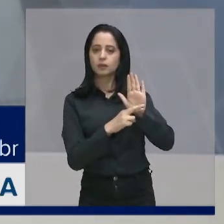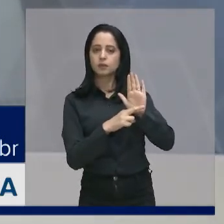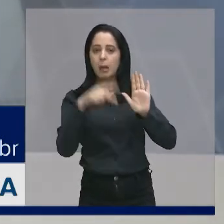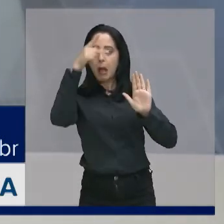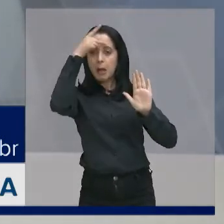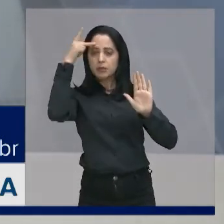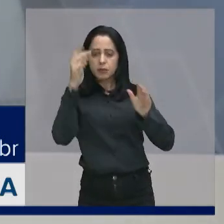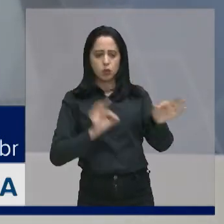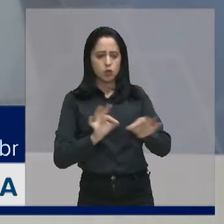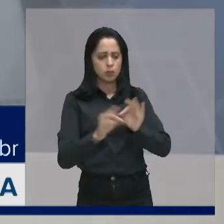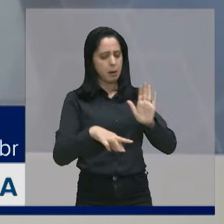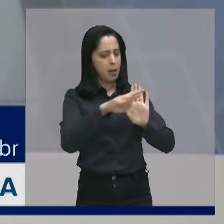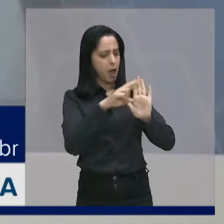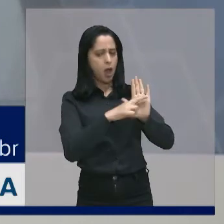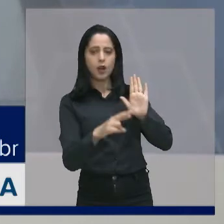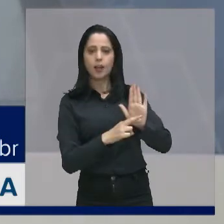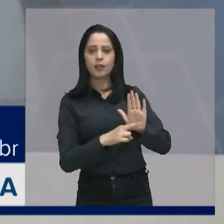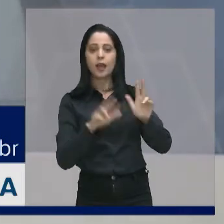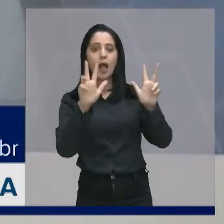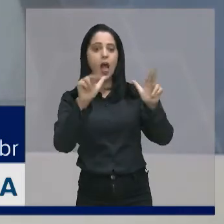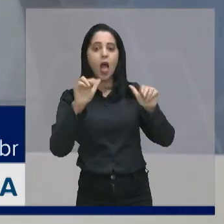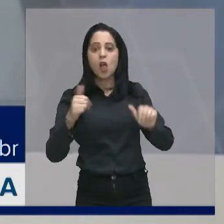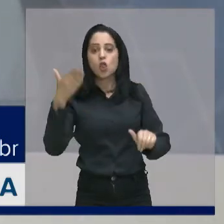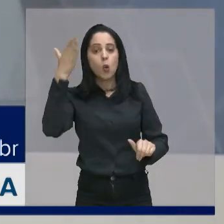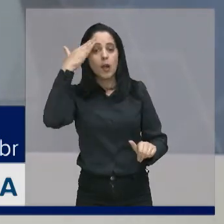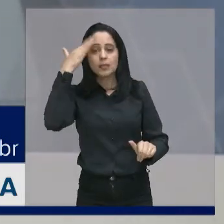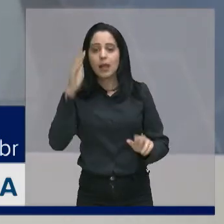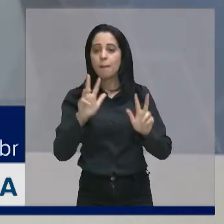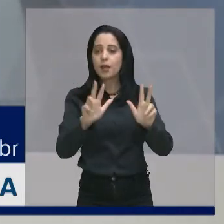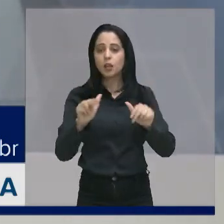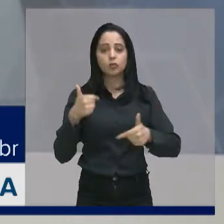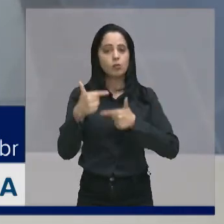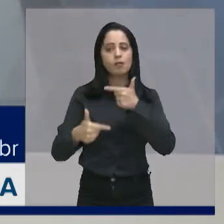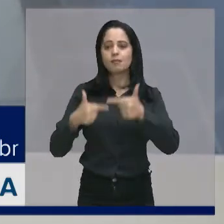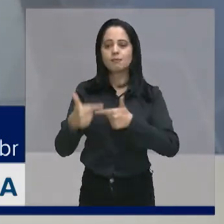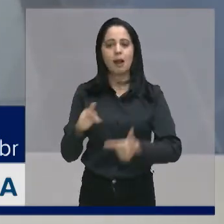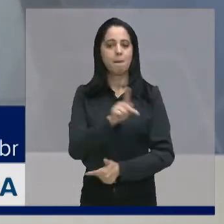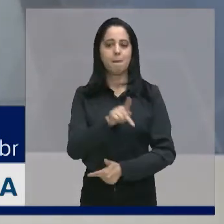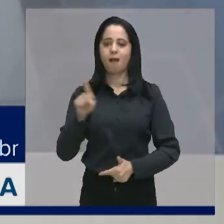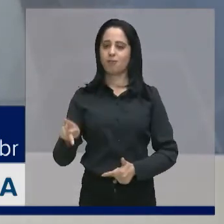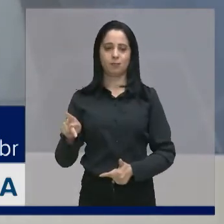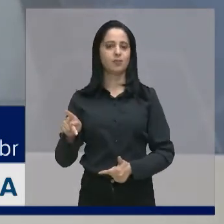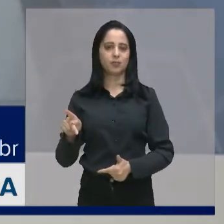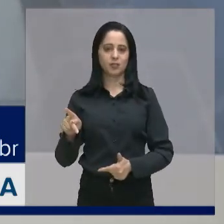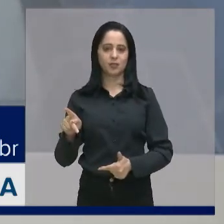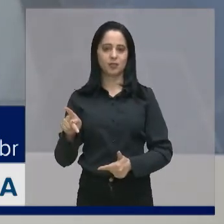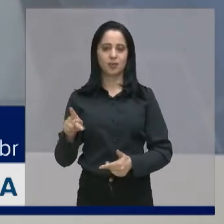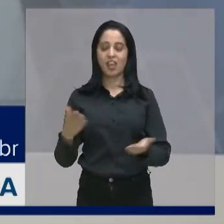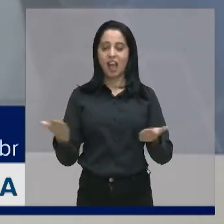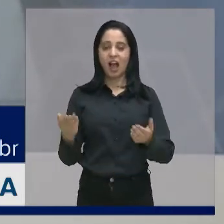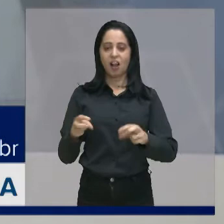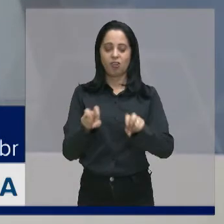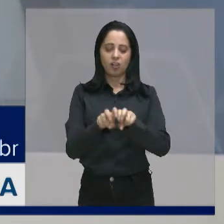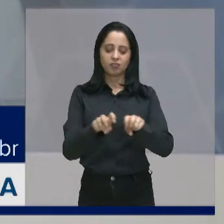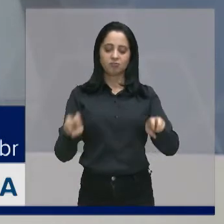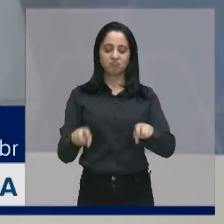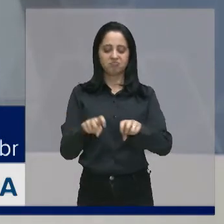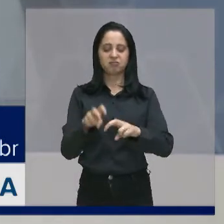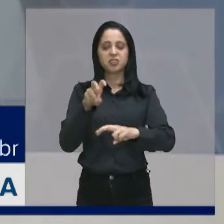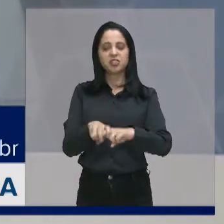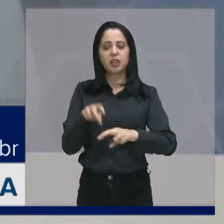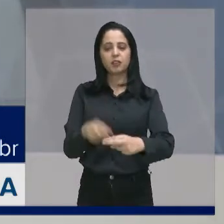aula do município, ou há muito tempo saiu e comanda hoje tudo por trás de uma mesa. E isso é